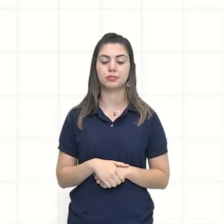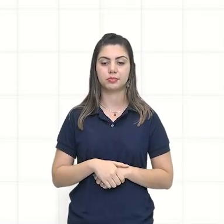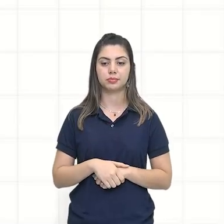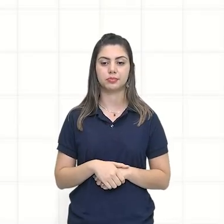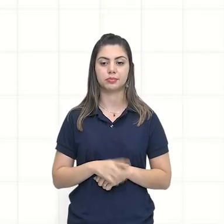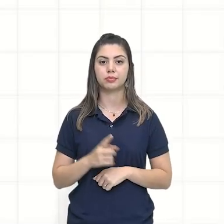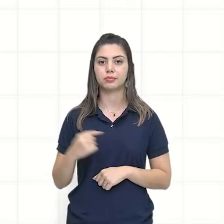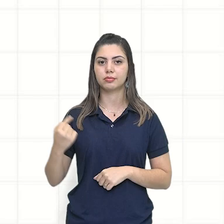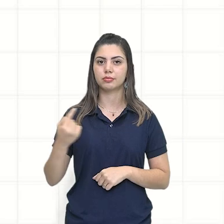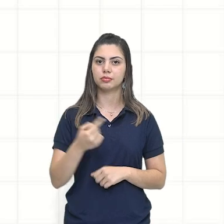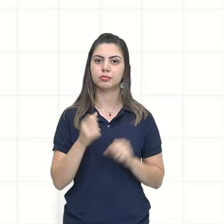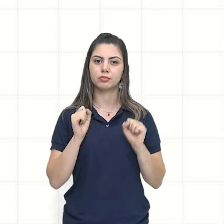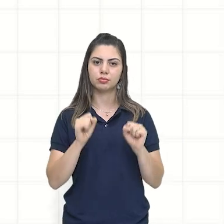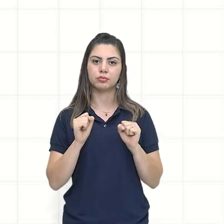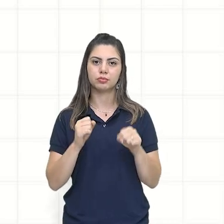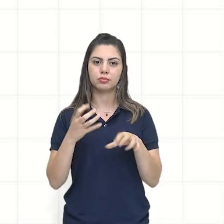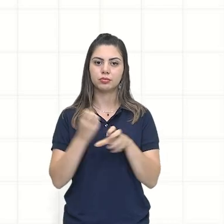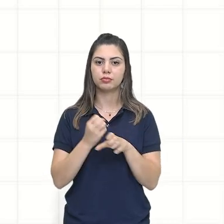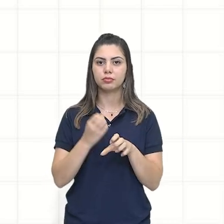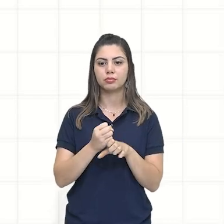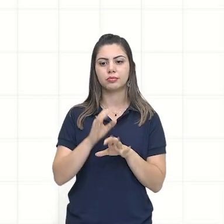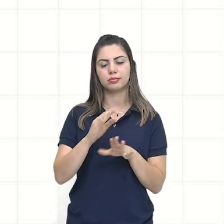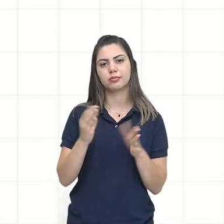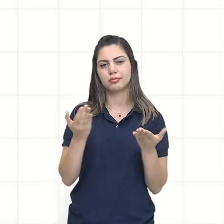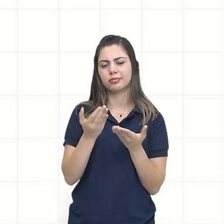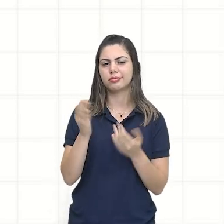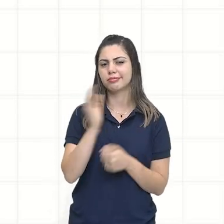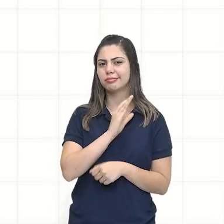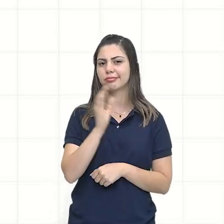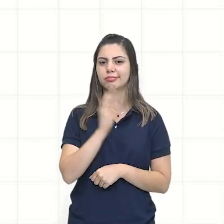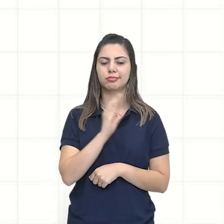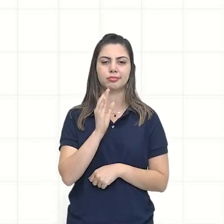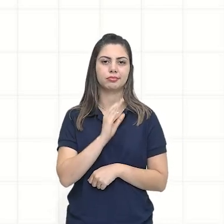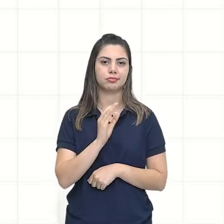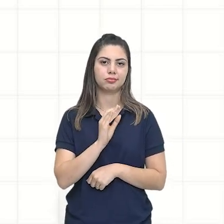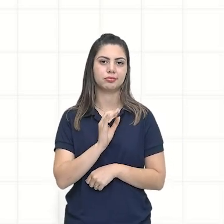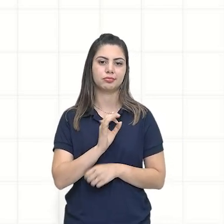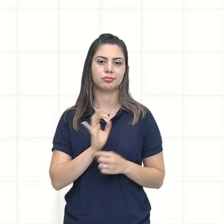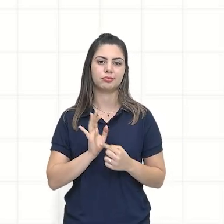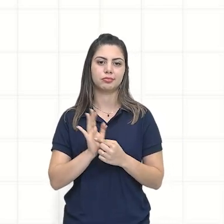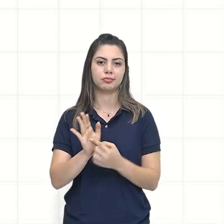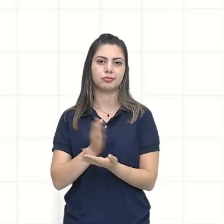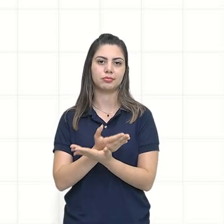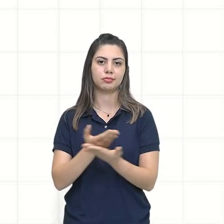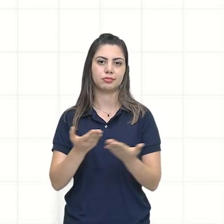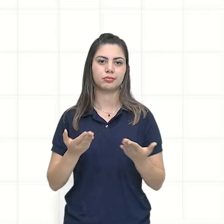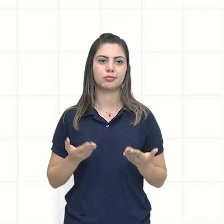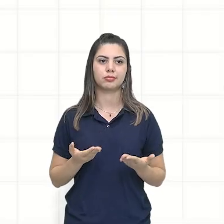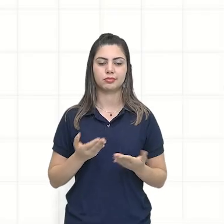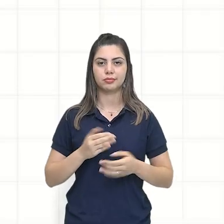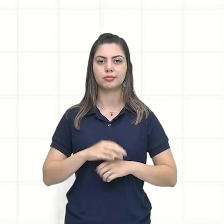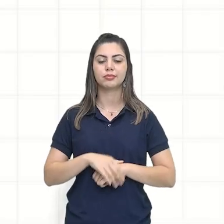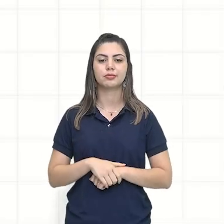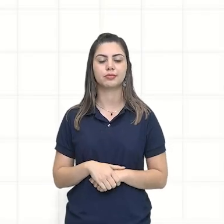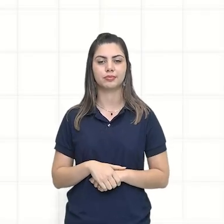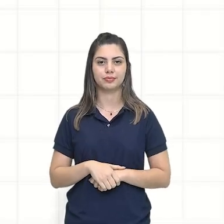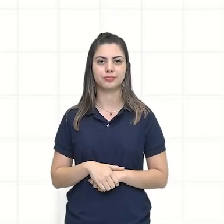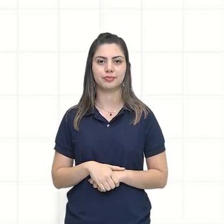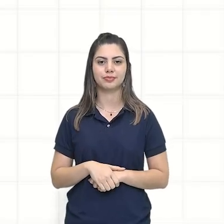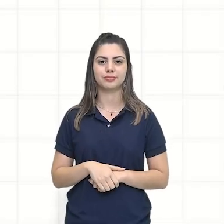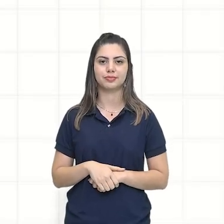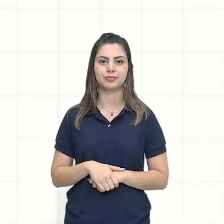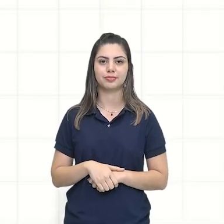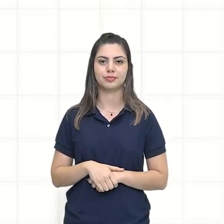Poderíamos fazer o cálculo aqui, mas para a gente adiantar aqui o nosso procedimento, eu já trouxe o produto já inserido